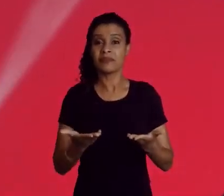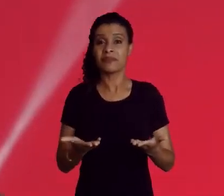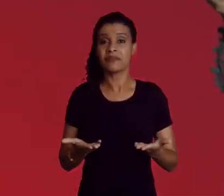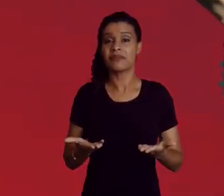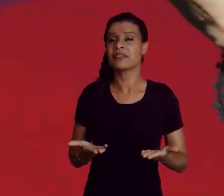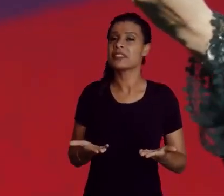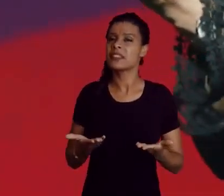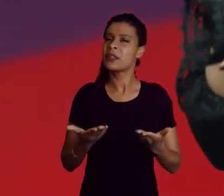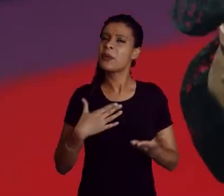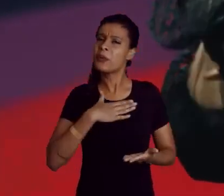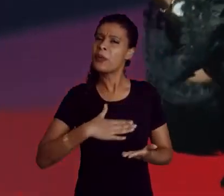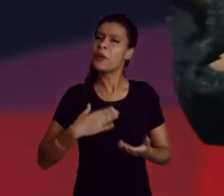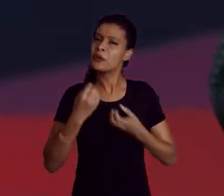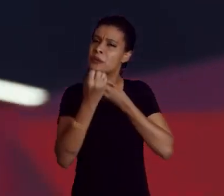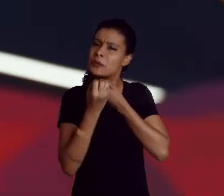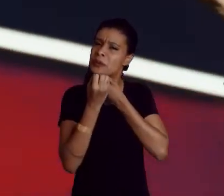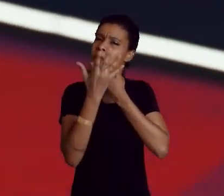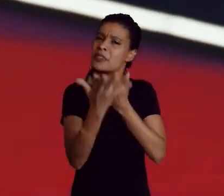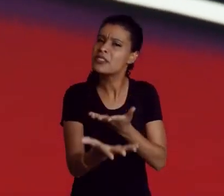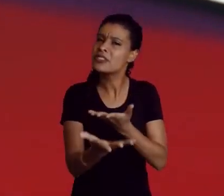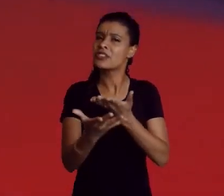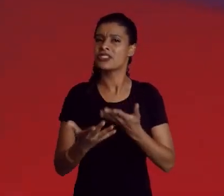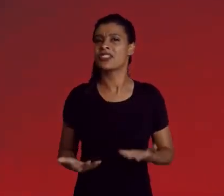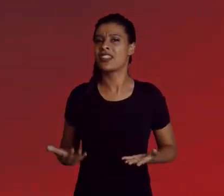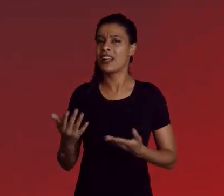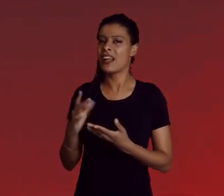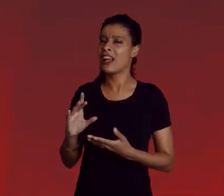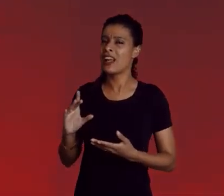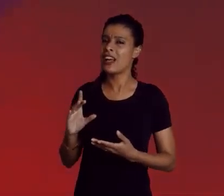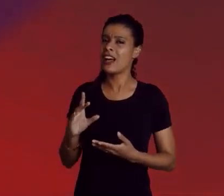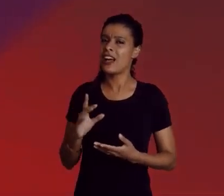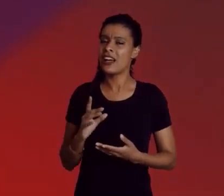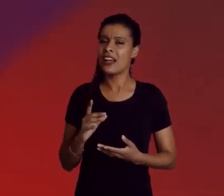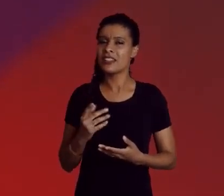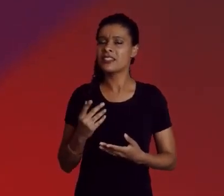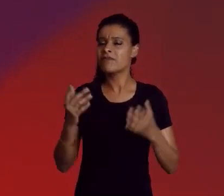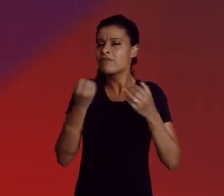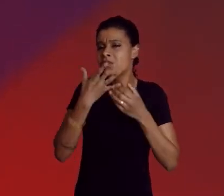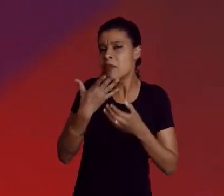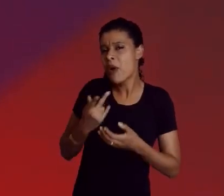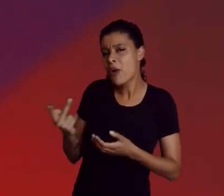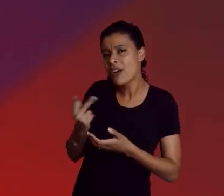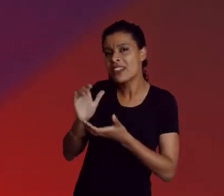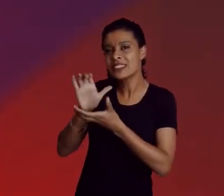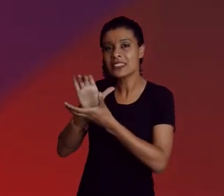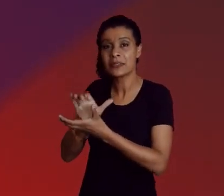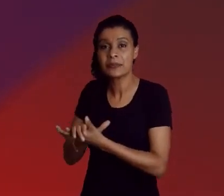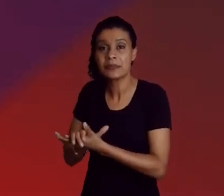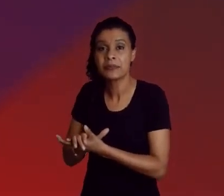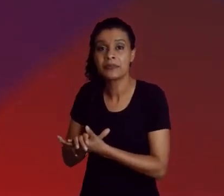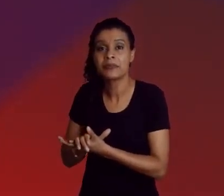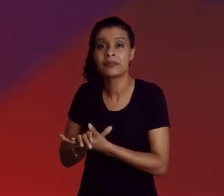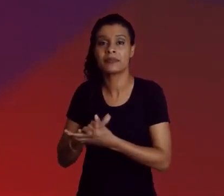que Deus sabia que isso seria bom para a nossa vida como casal. O próprio Criador dizia assim, olha, tenha prazer